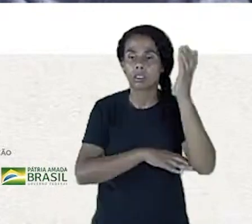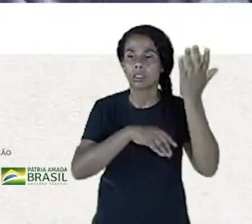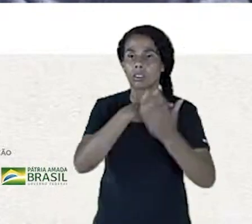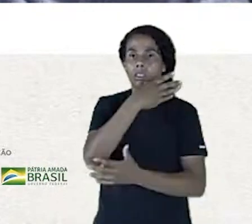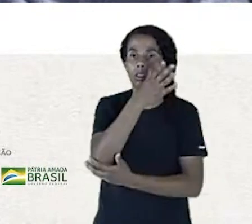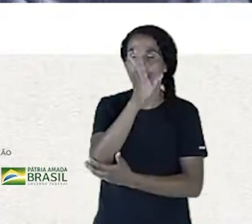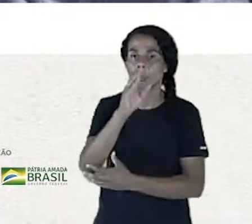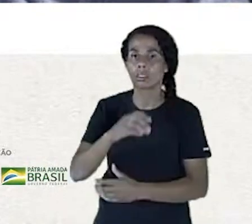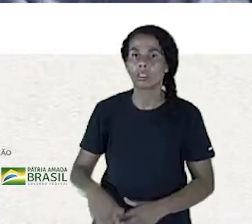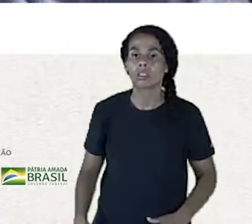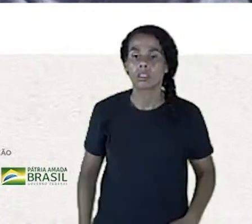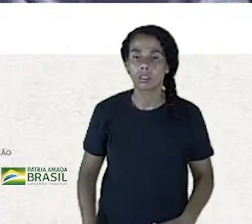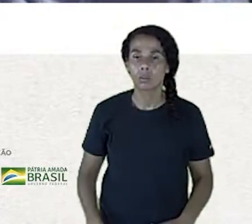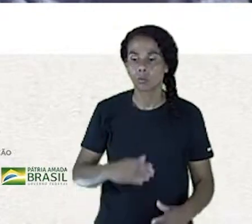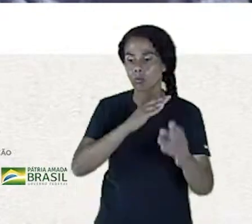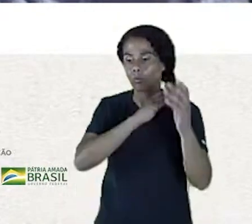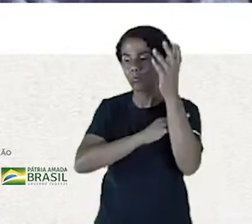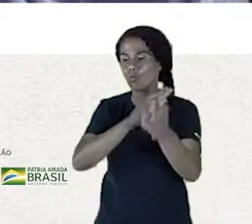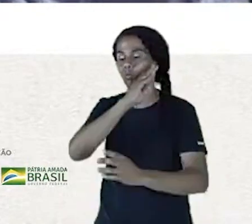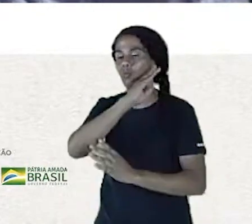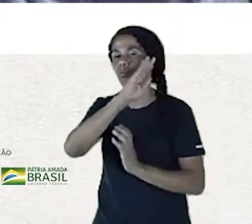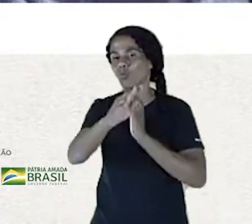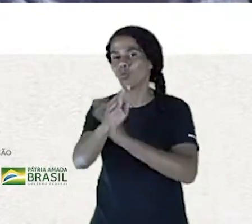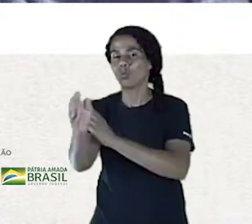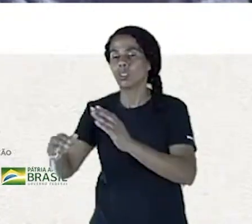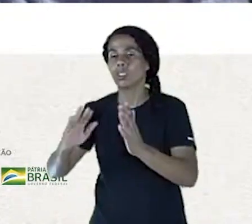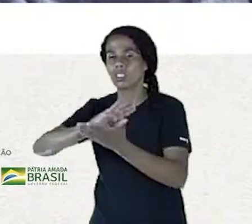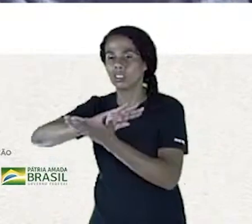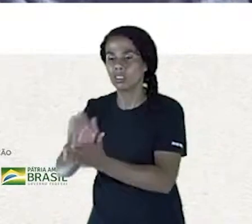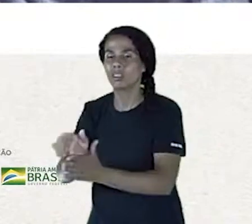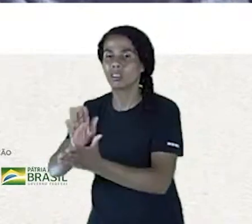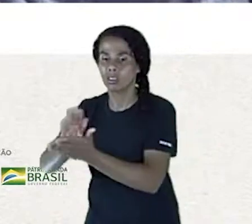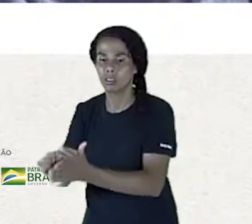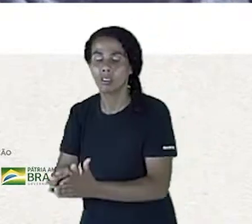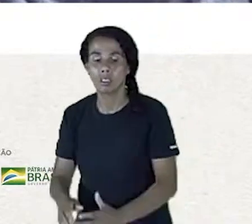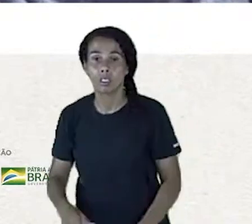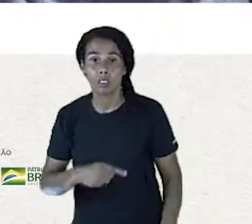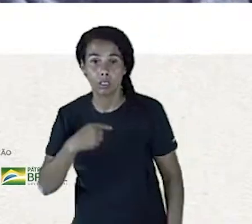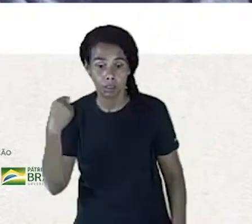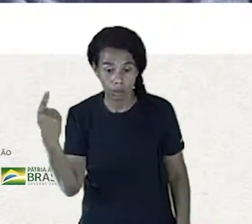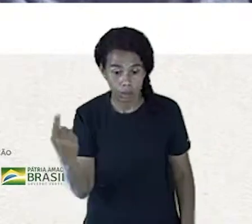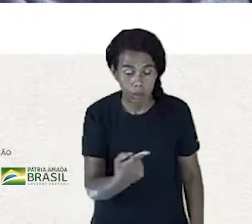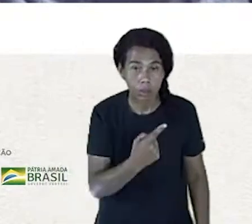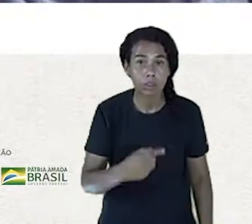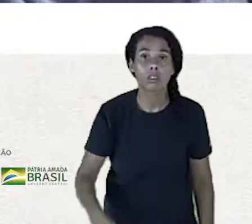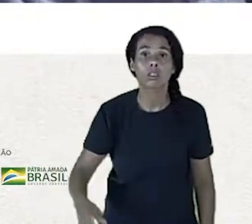estarmos densos, a estarmos intensos, a estarmos